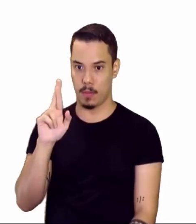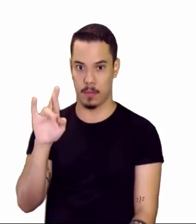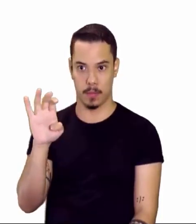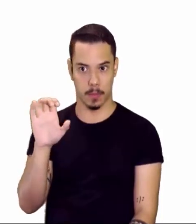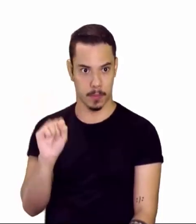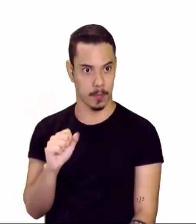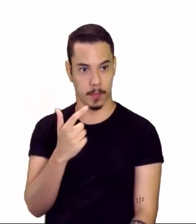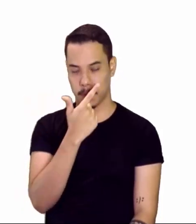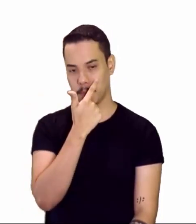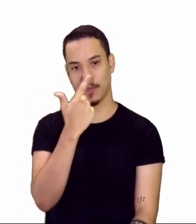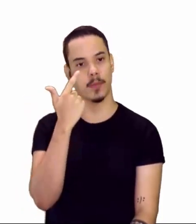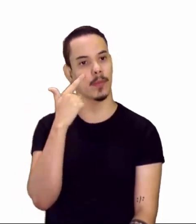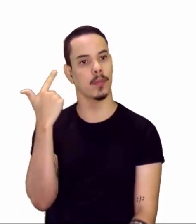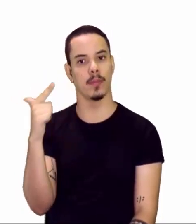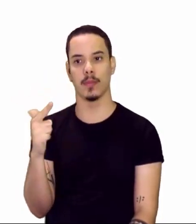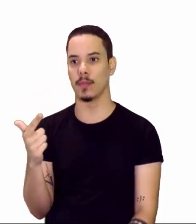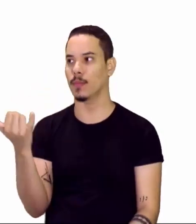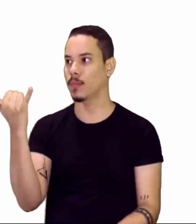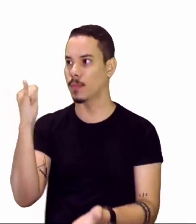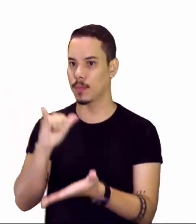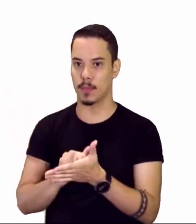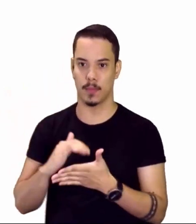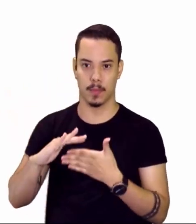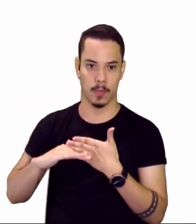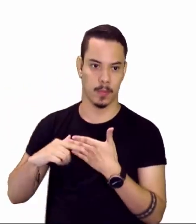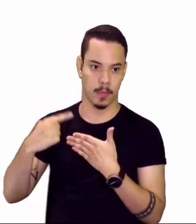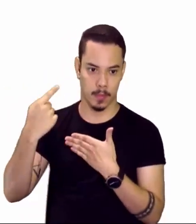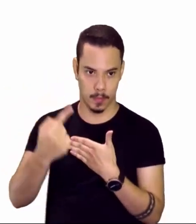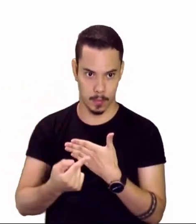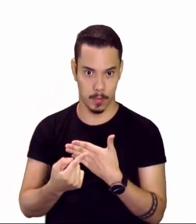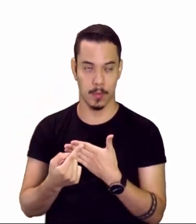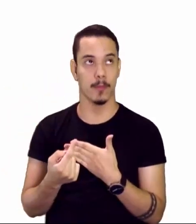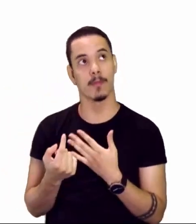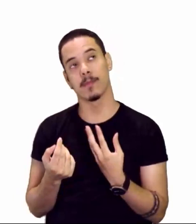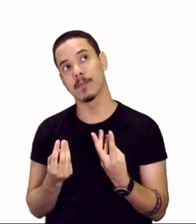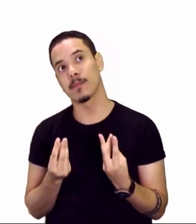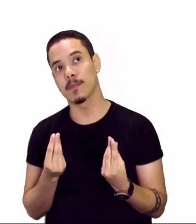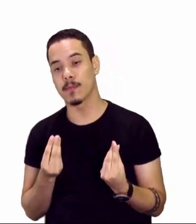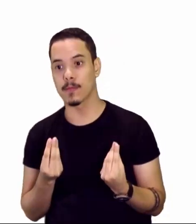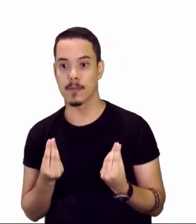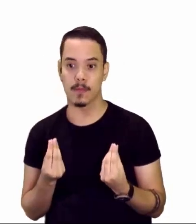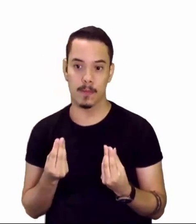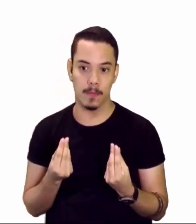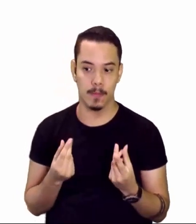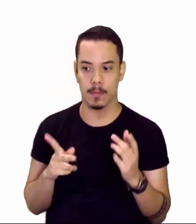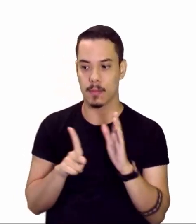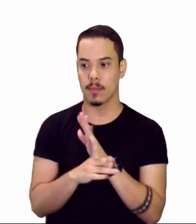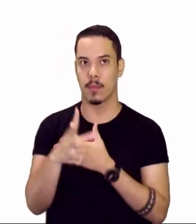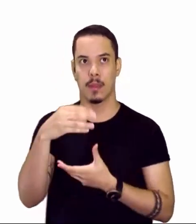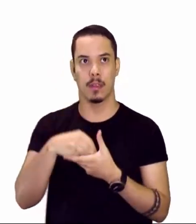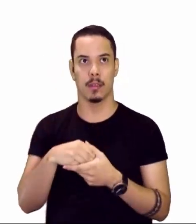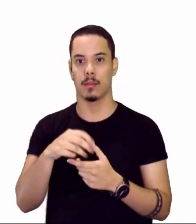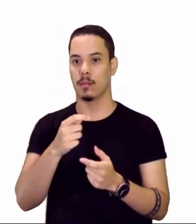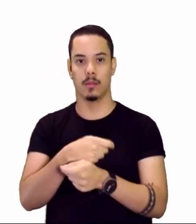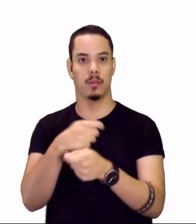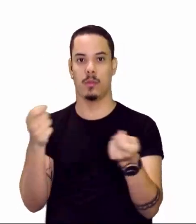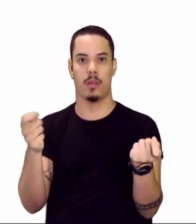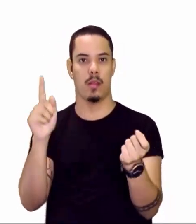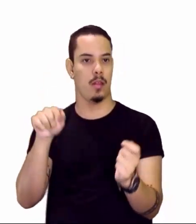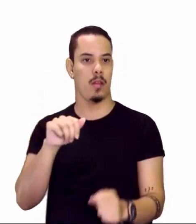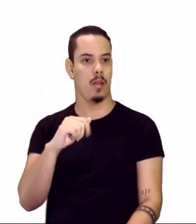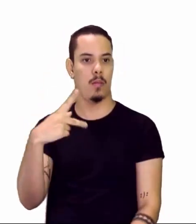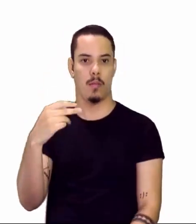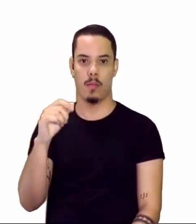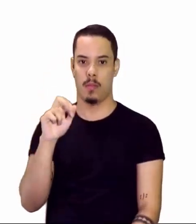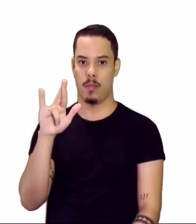não existe, consequentemente, vamos dizer assim, as moléculas daquelas substâncias são